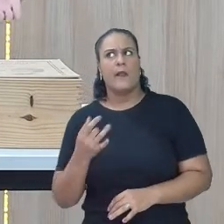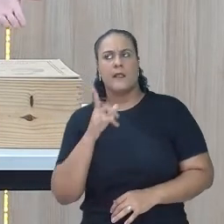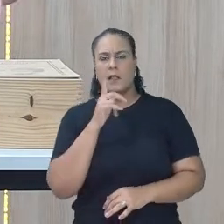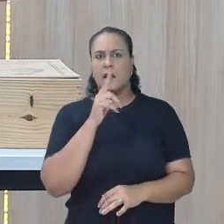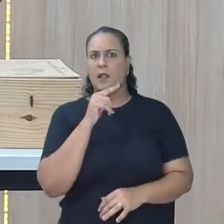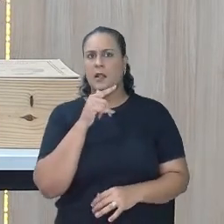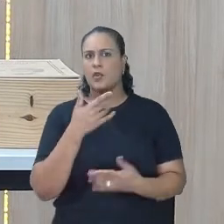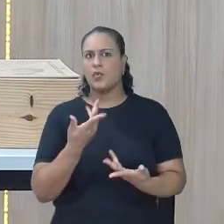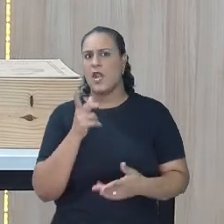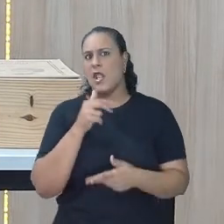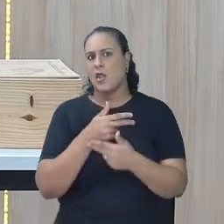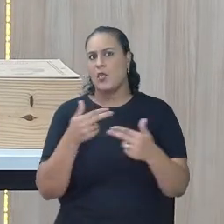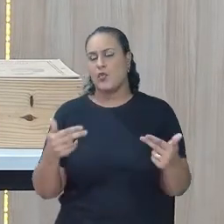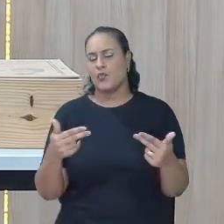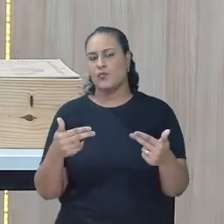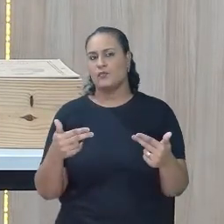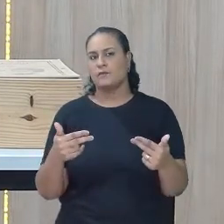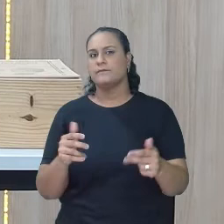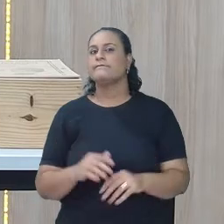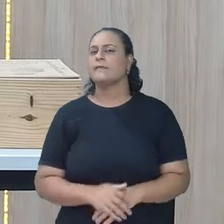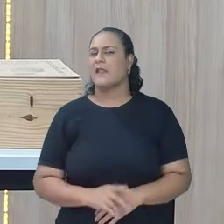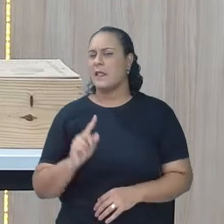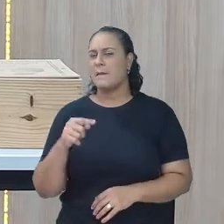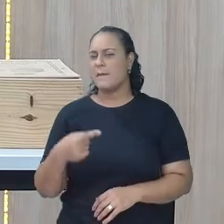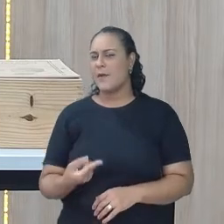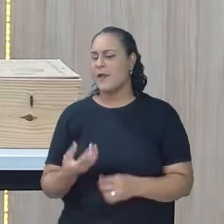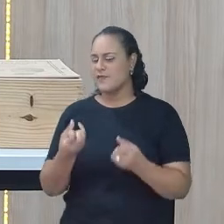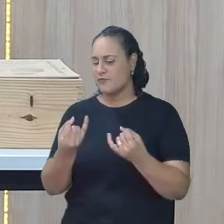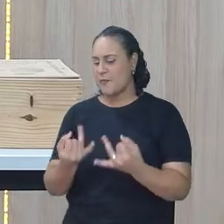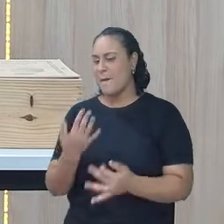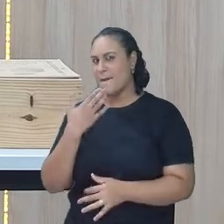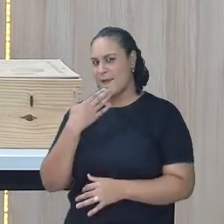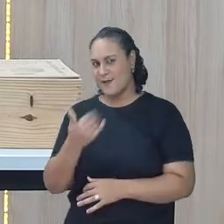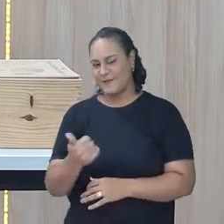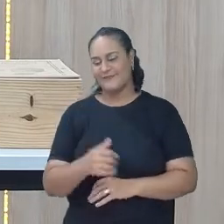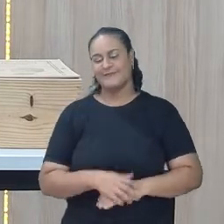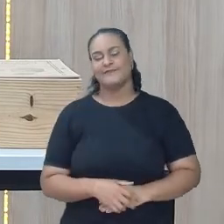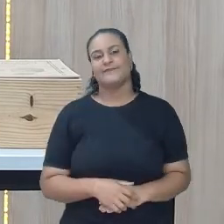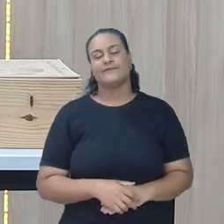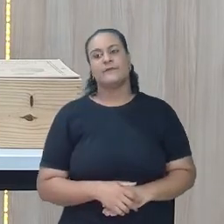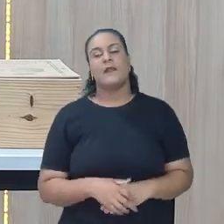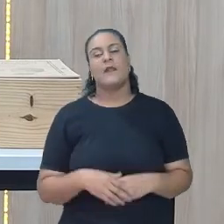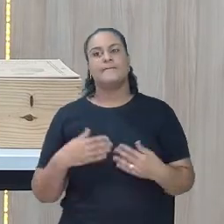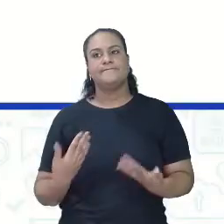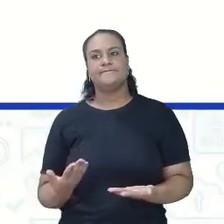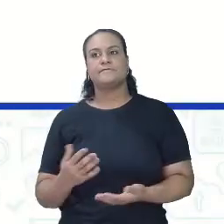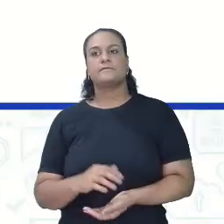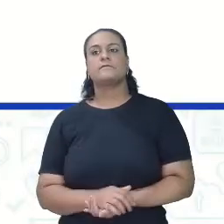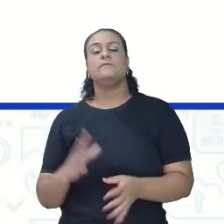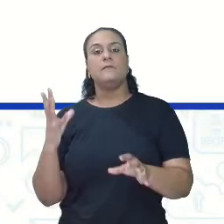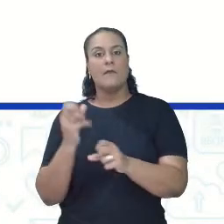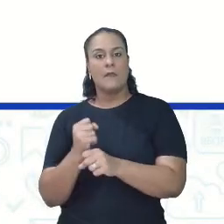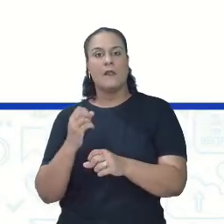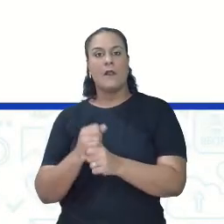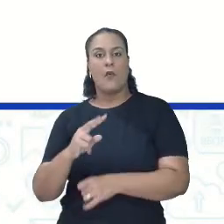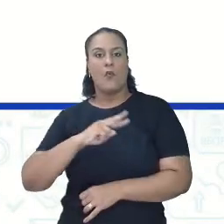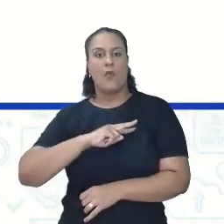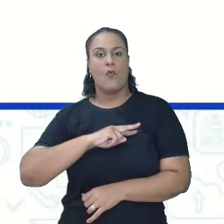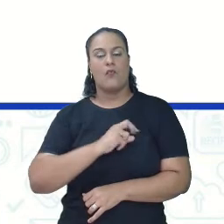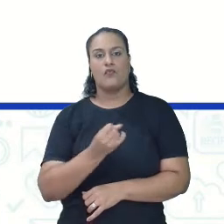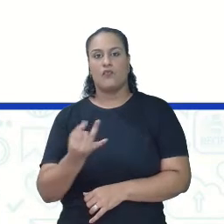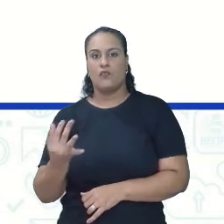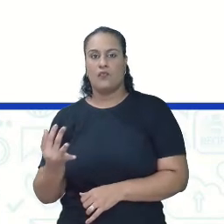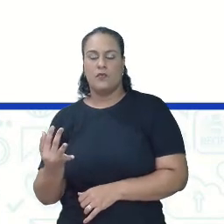verdade, do quanto de líquido cabe ali, mas a gente chega lá depois. Vamos lá. Trabalhando com essa ideia de calcular o volume, ó, e tem um exemplo